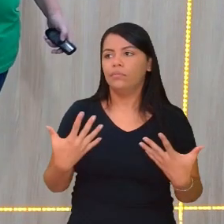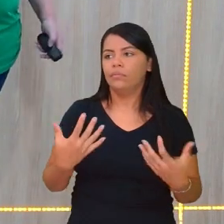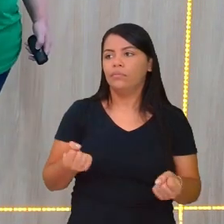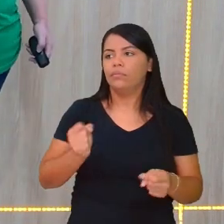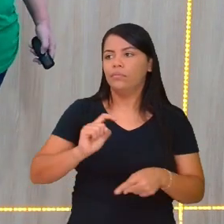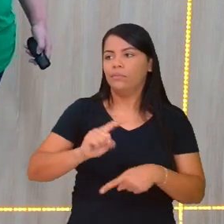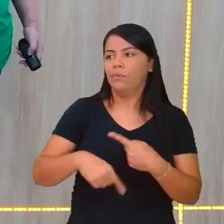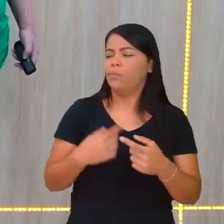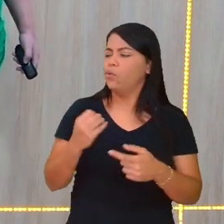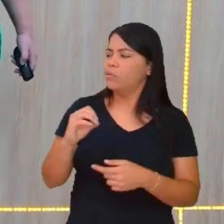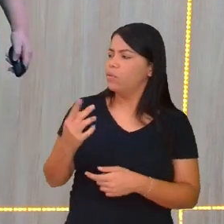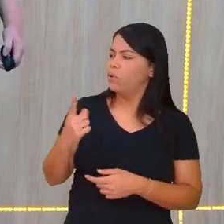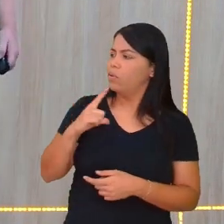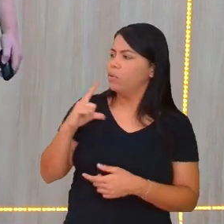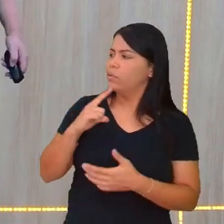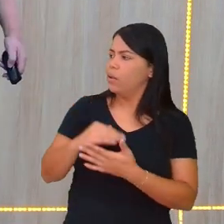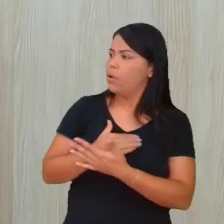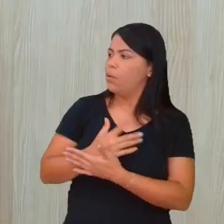aí, professor?